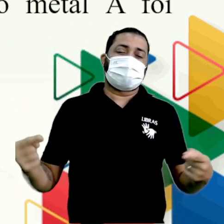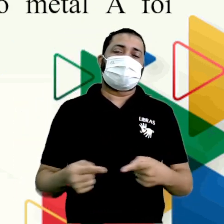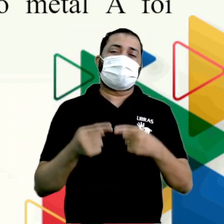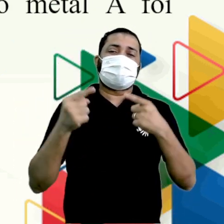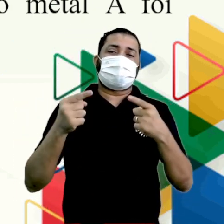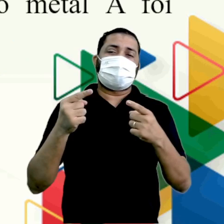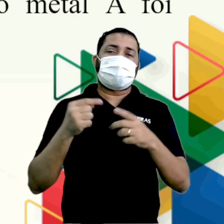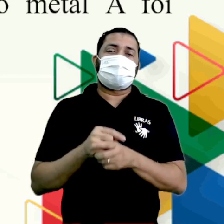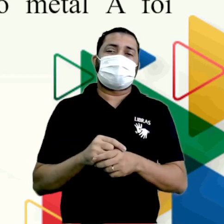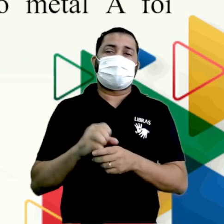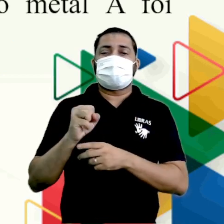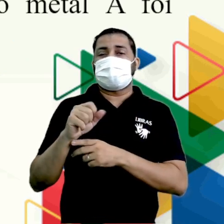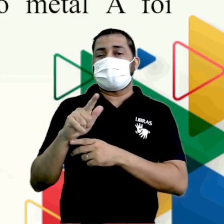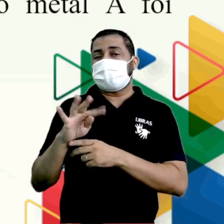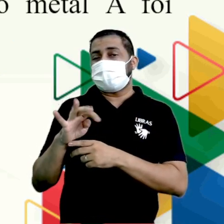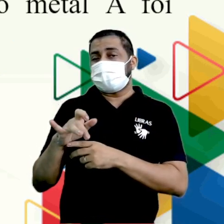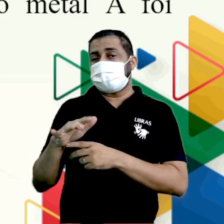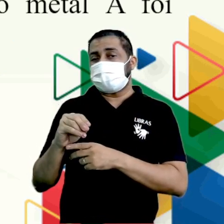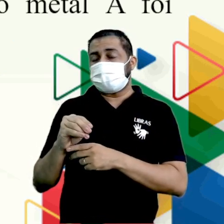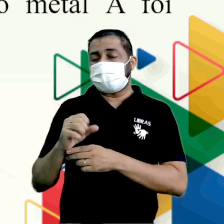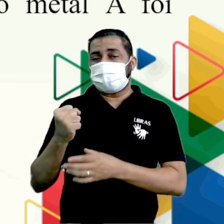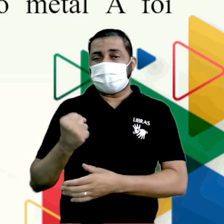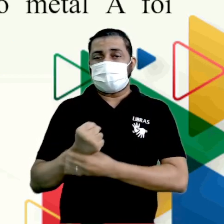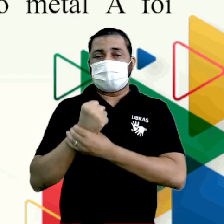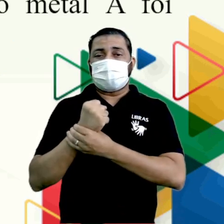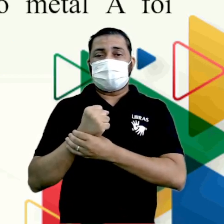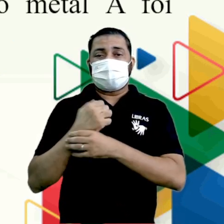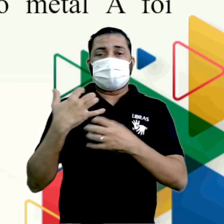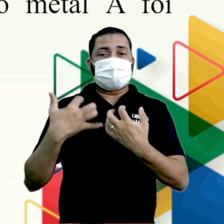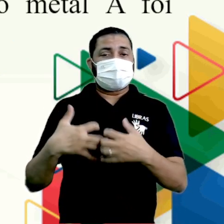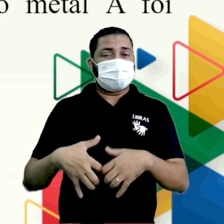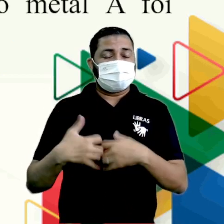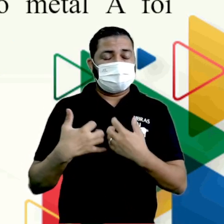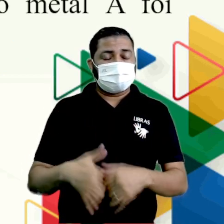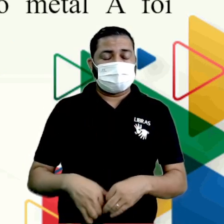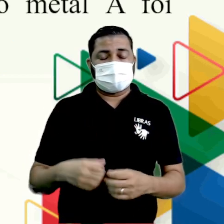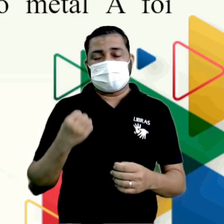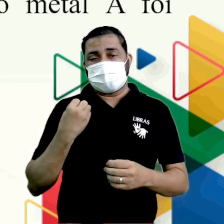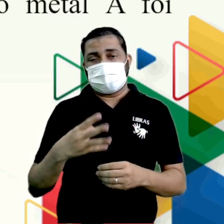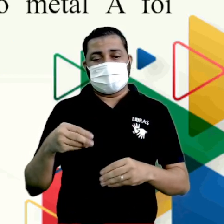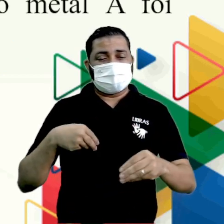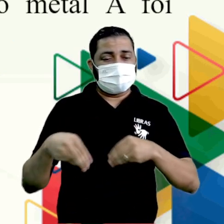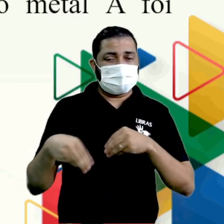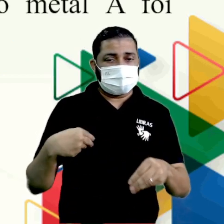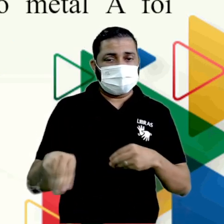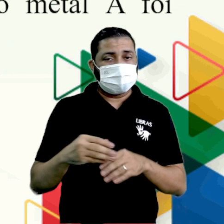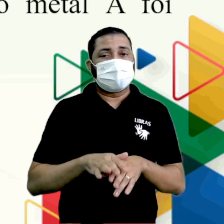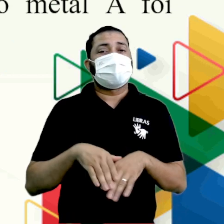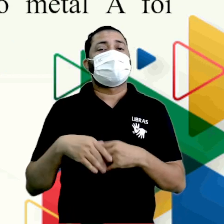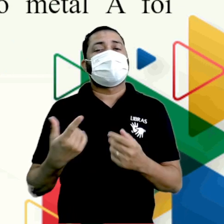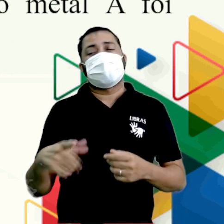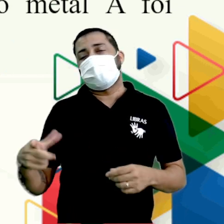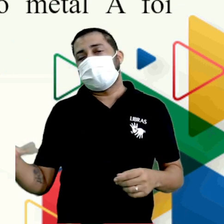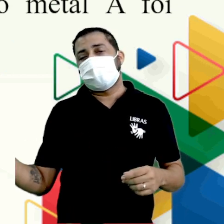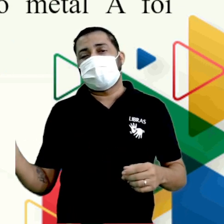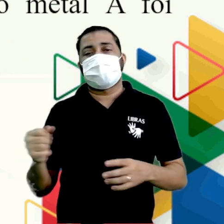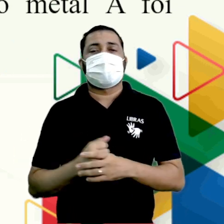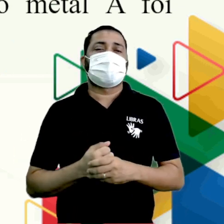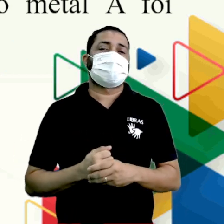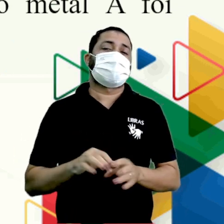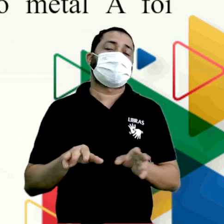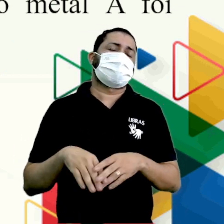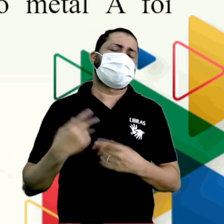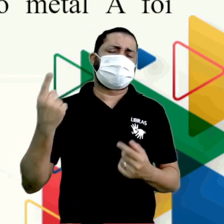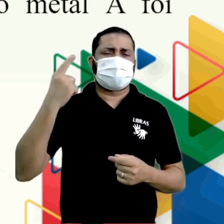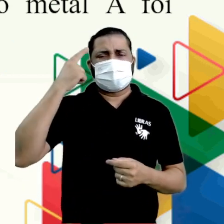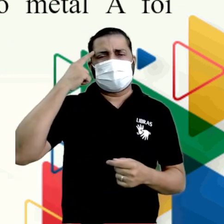com o organismo, alta resistência mecânica e boa flexibilidade, entre outros atributos.